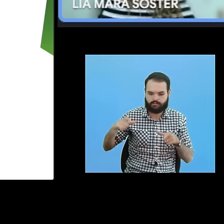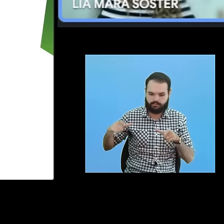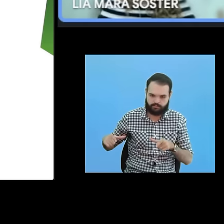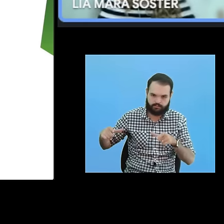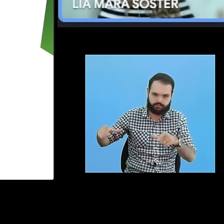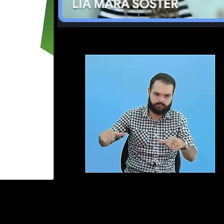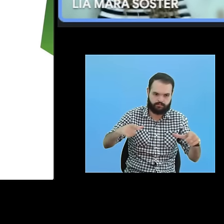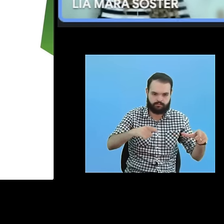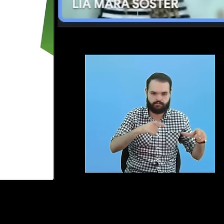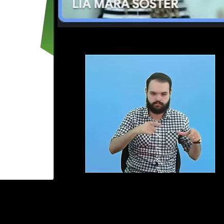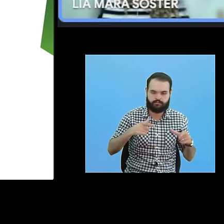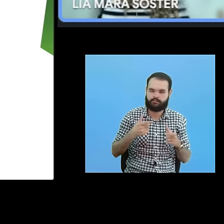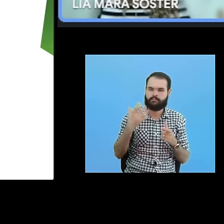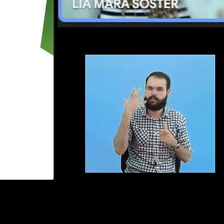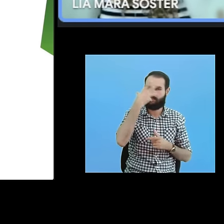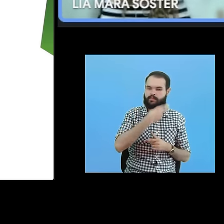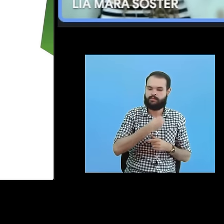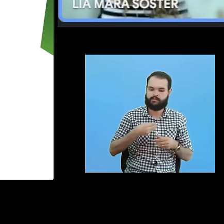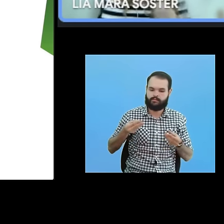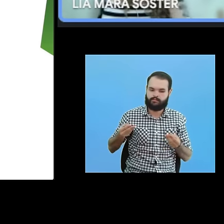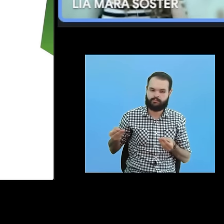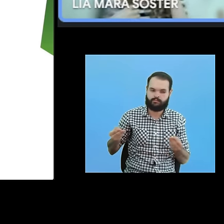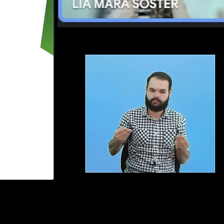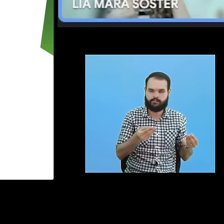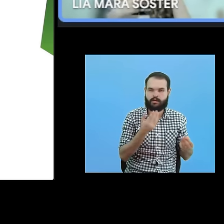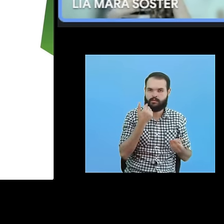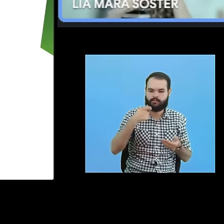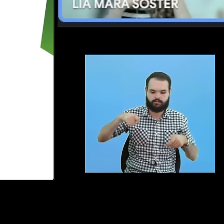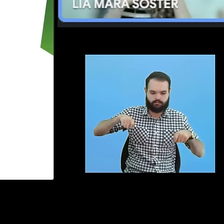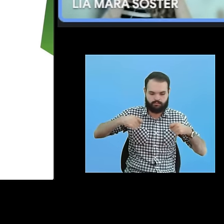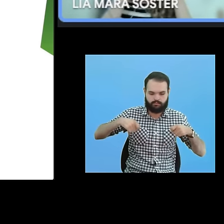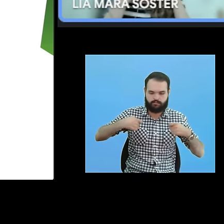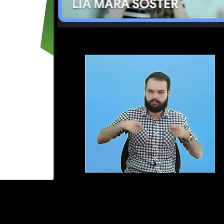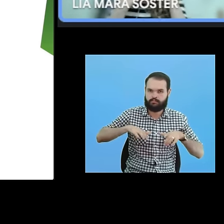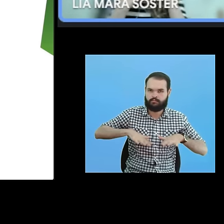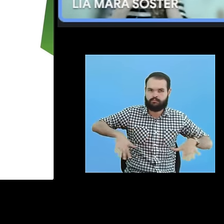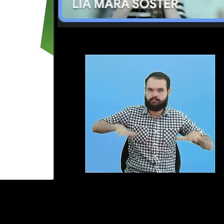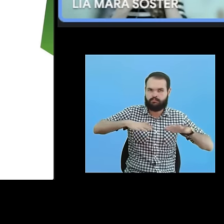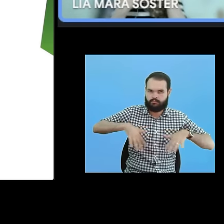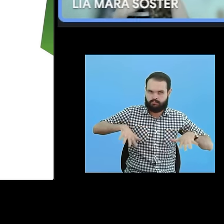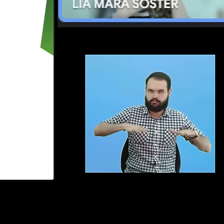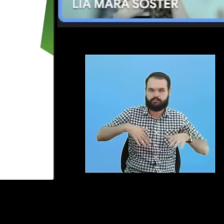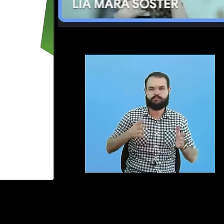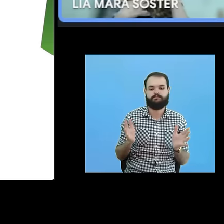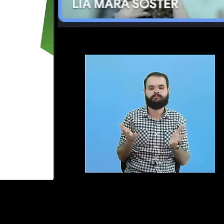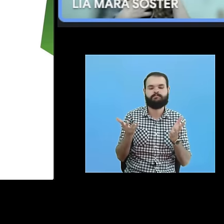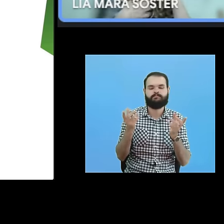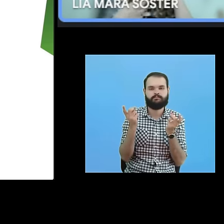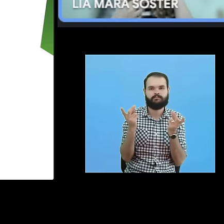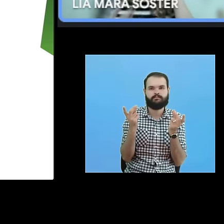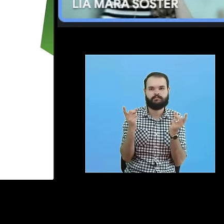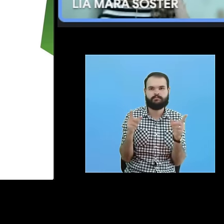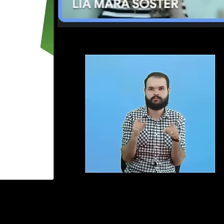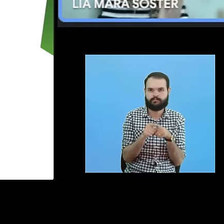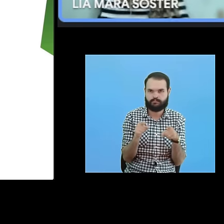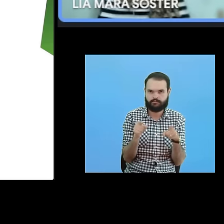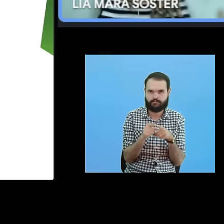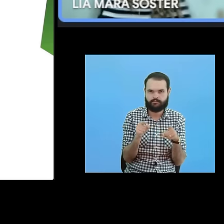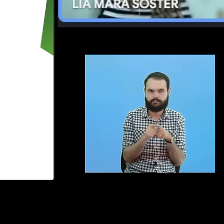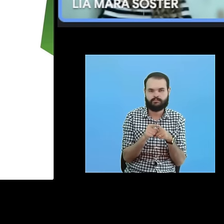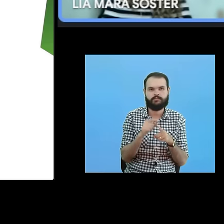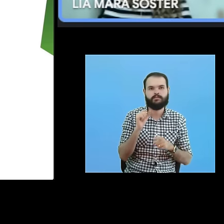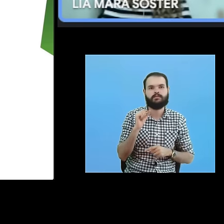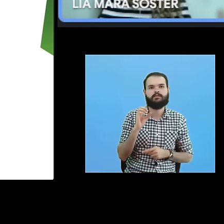ao servir à mesa. E também iniciamos um processo aí de incentivá-los à comercialização